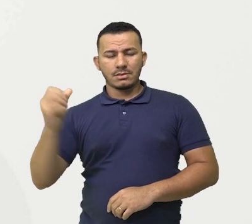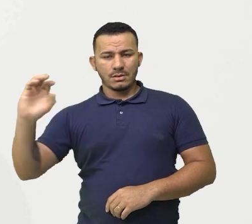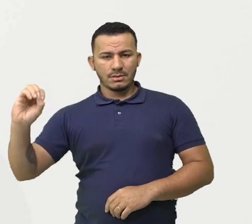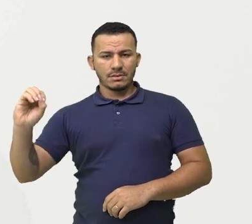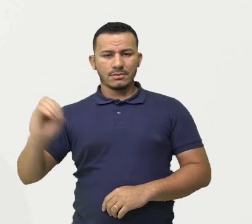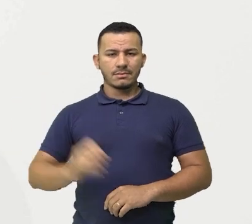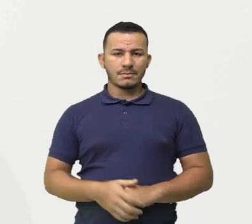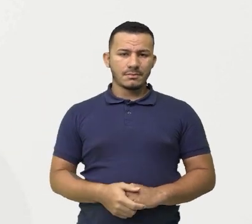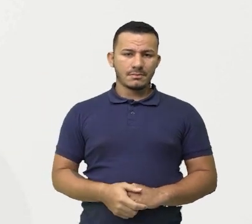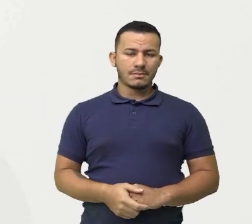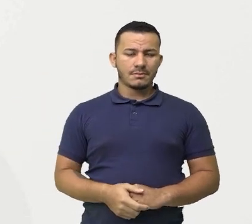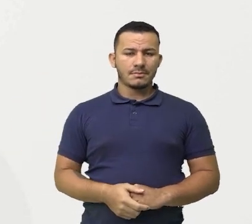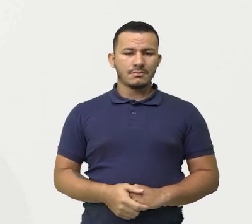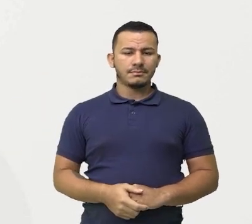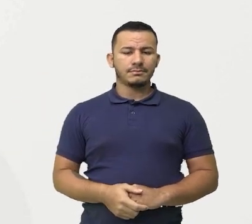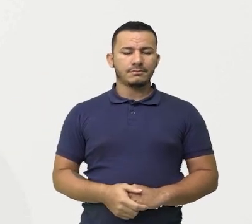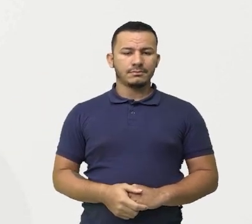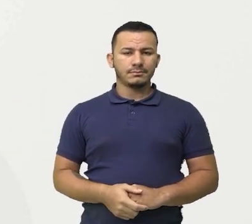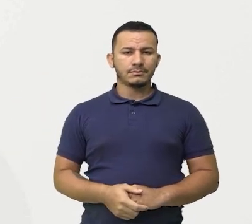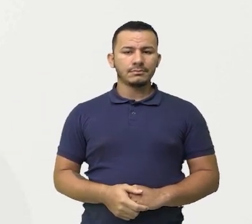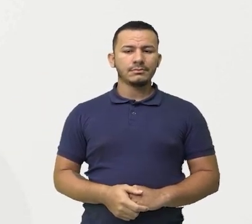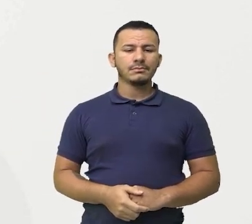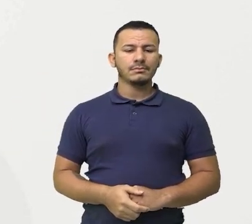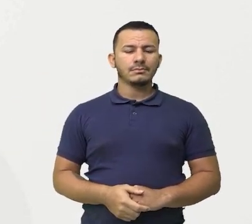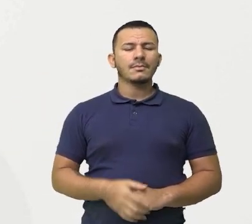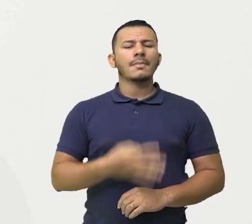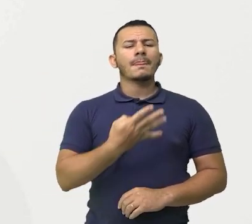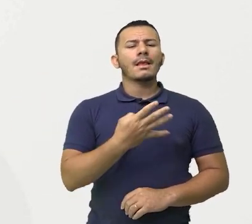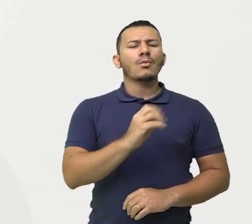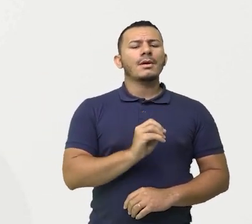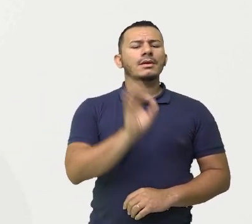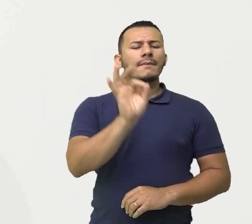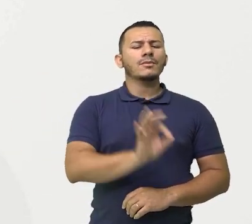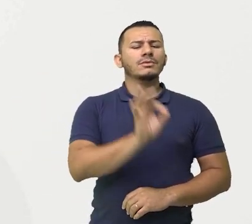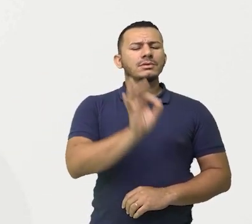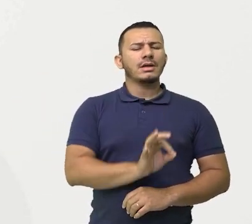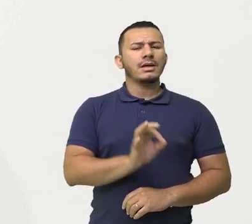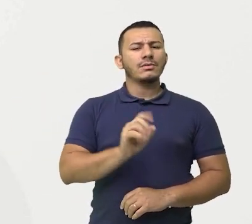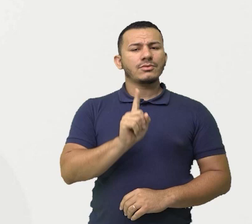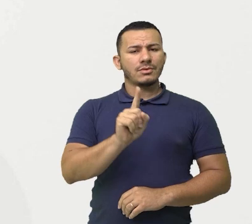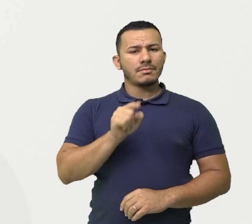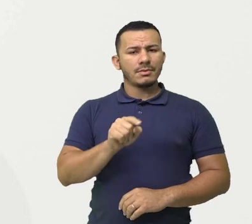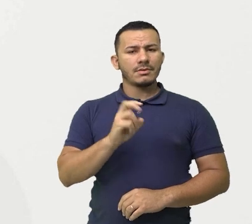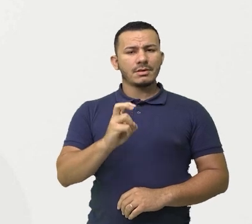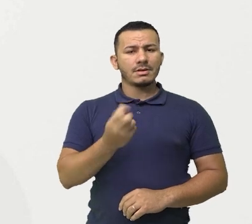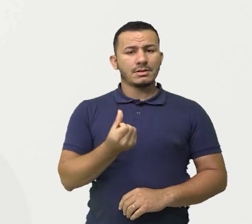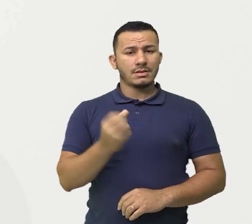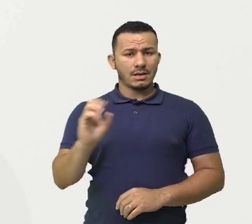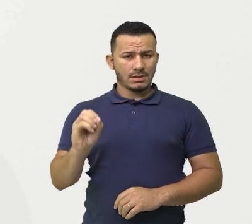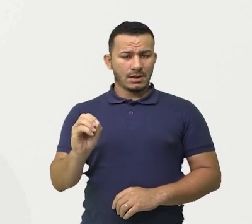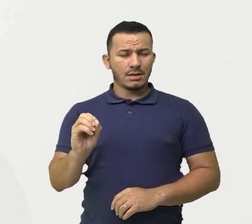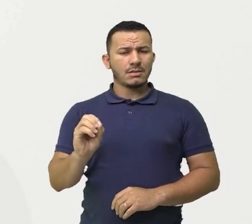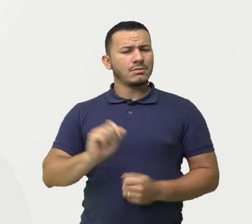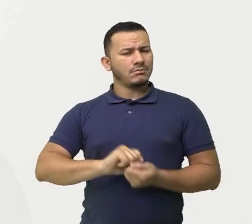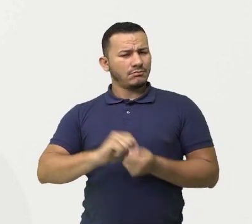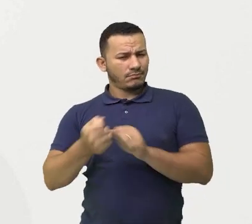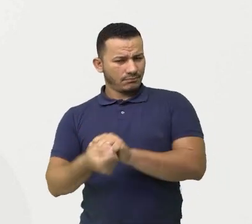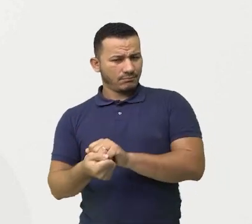1.560. E quanto é, então, 40% de 1.560? Acompanha só, bora traduzir